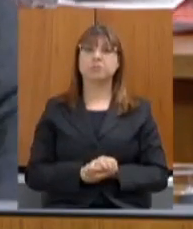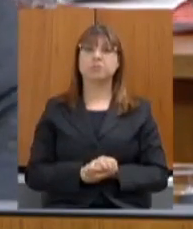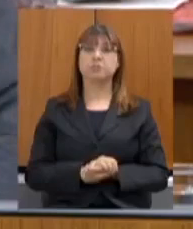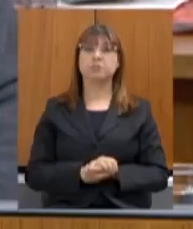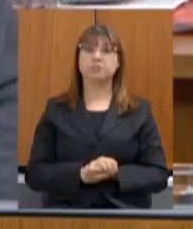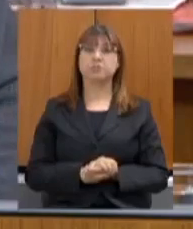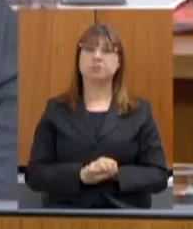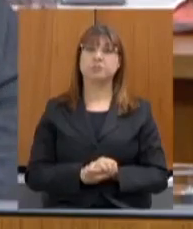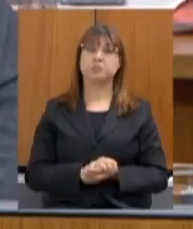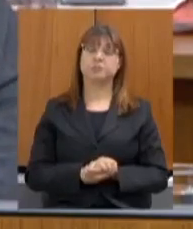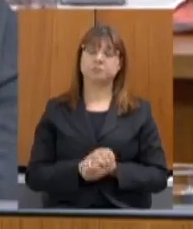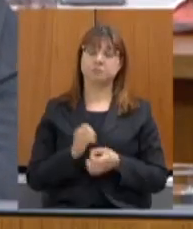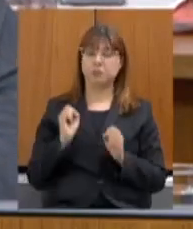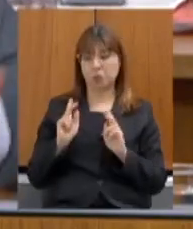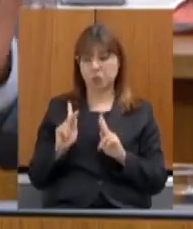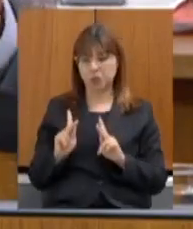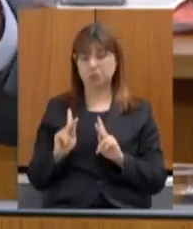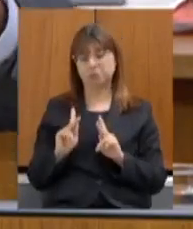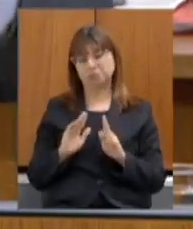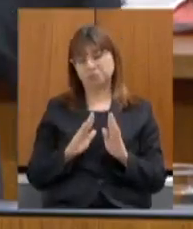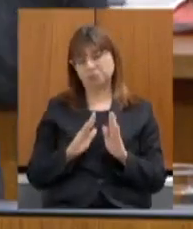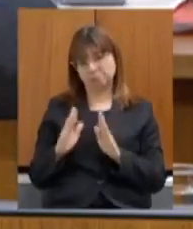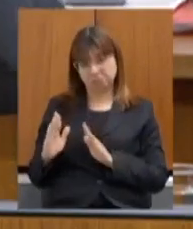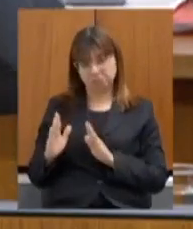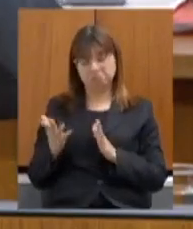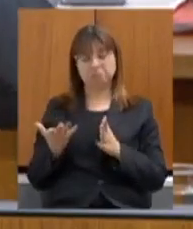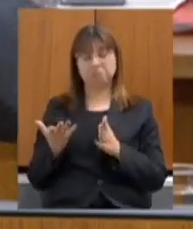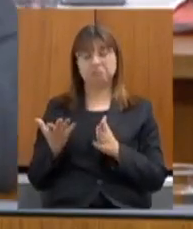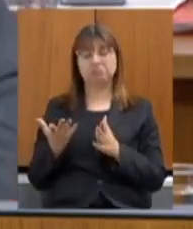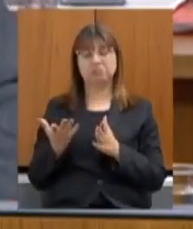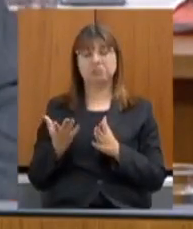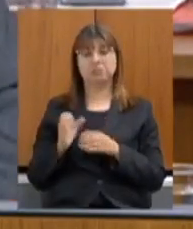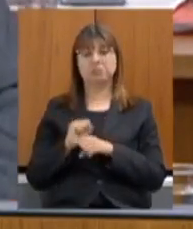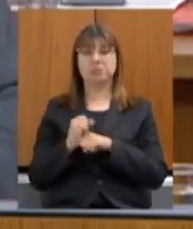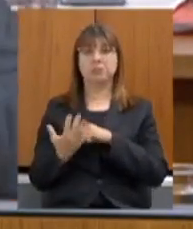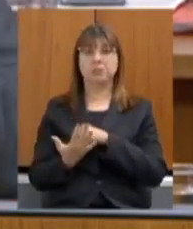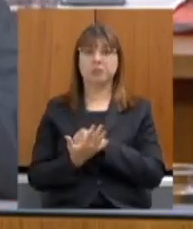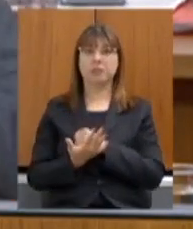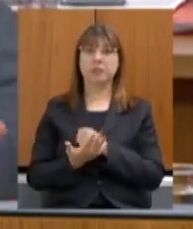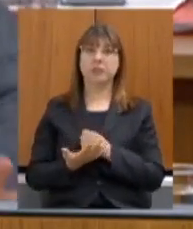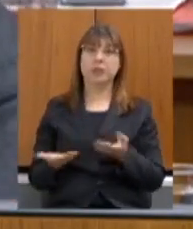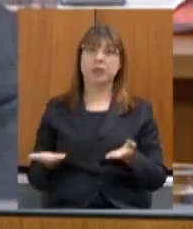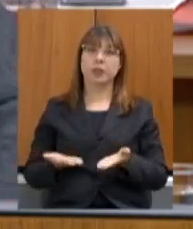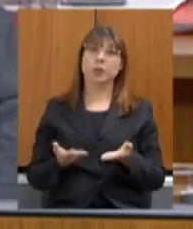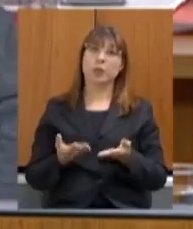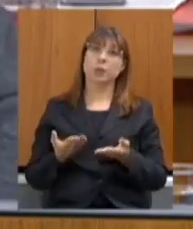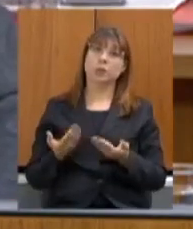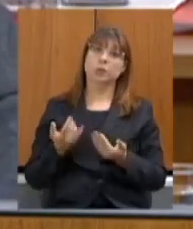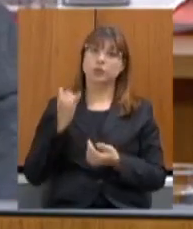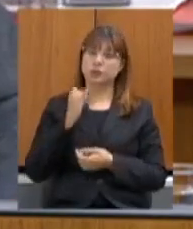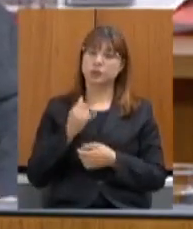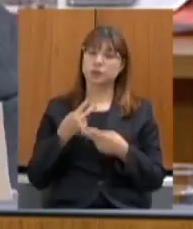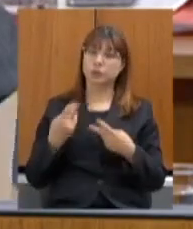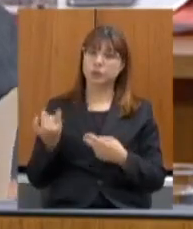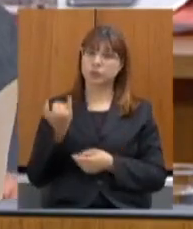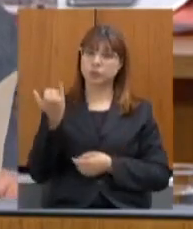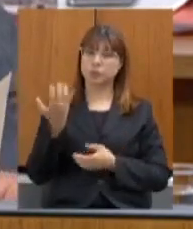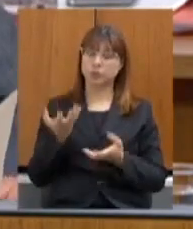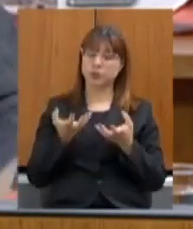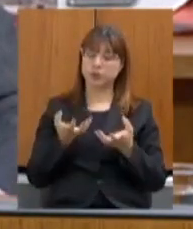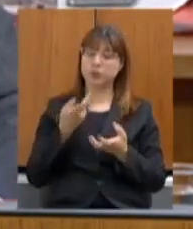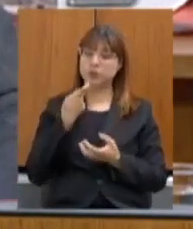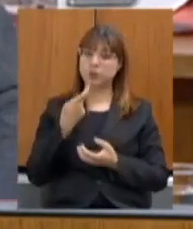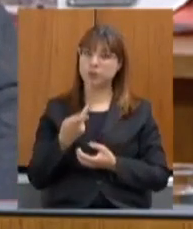Vencida essa etapa da pandemia, V. Exª vai ao segundo momento, do qual é importante. Eu quero destacar